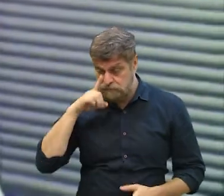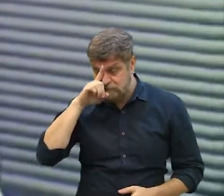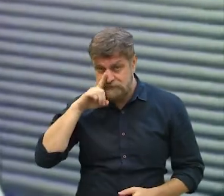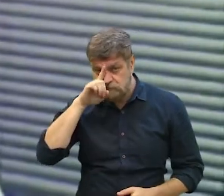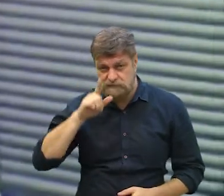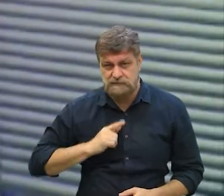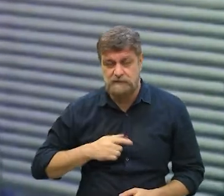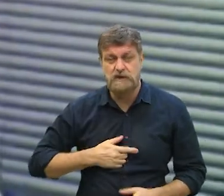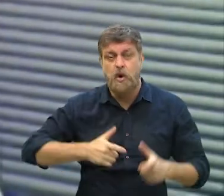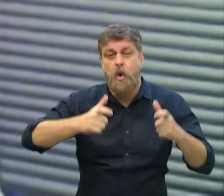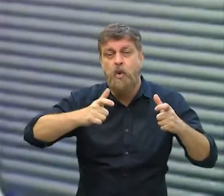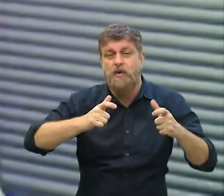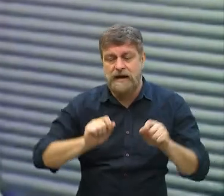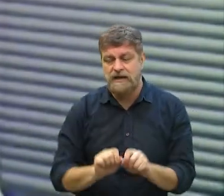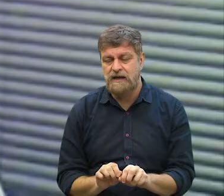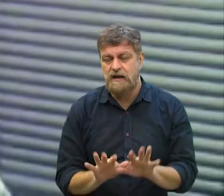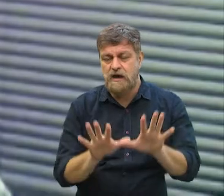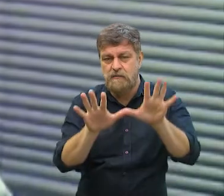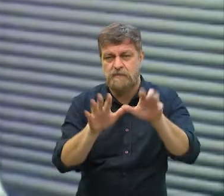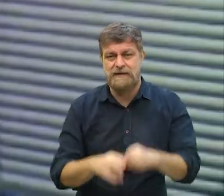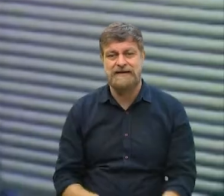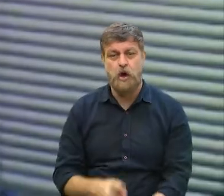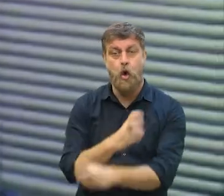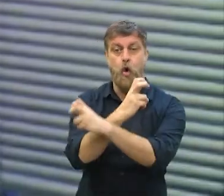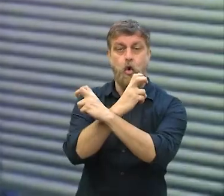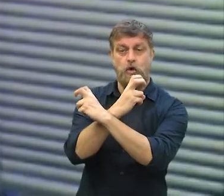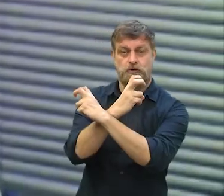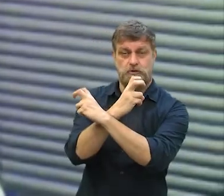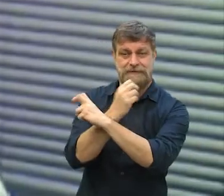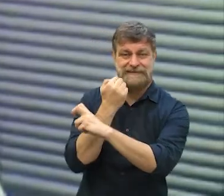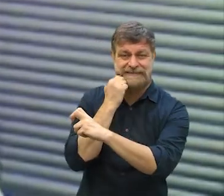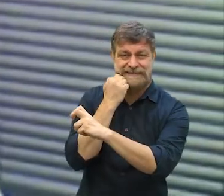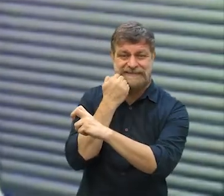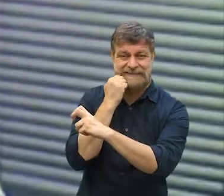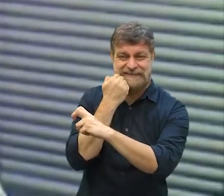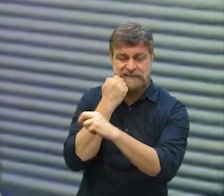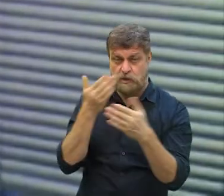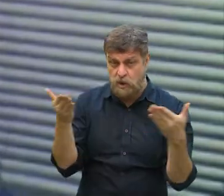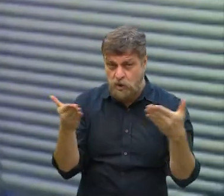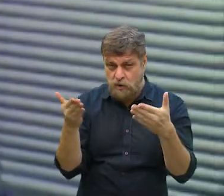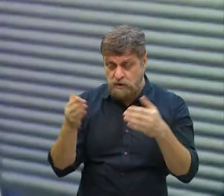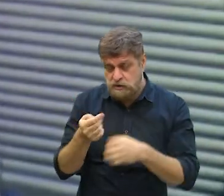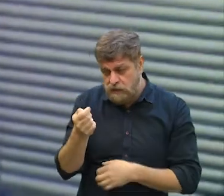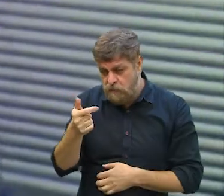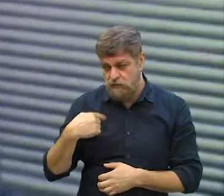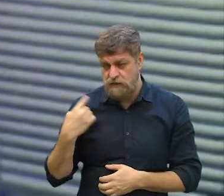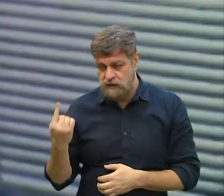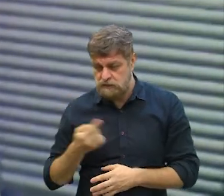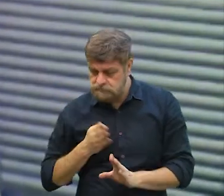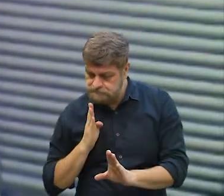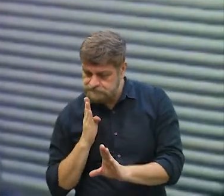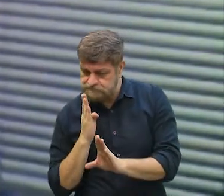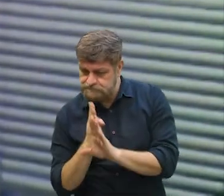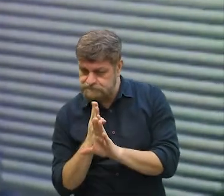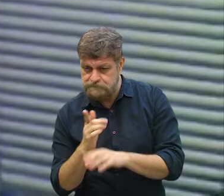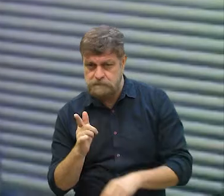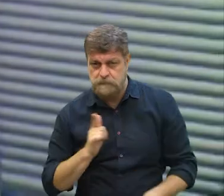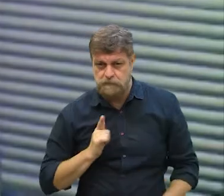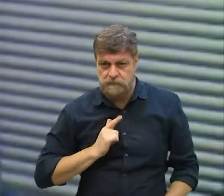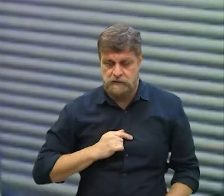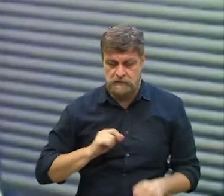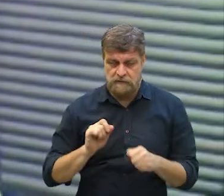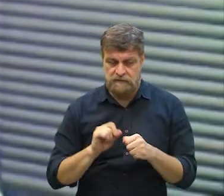local para onde o câncer de próstata costuma disseminar é para os ossos. Hoje, é menos comum nós darmos o